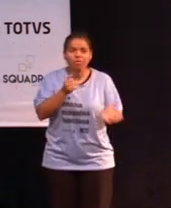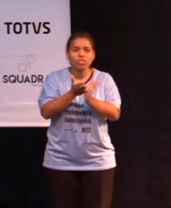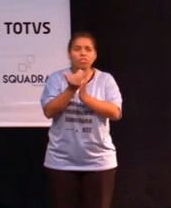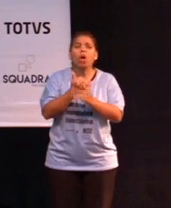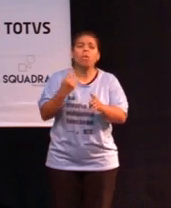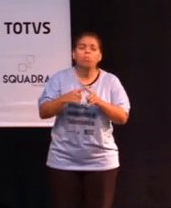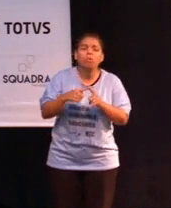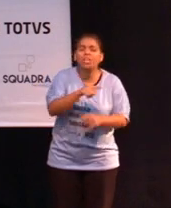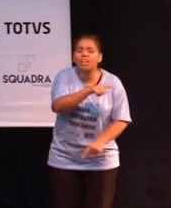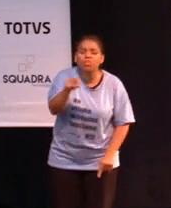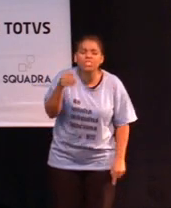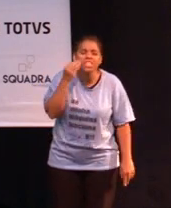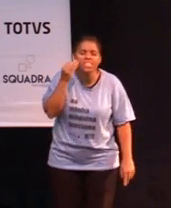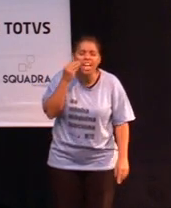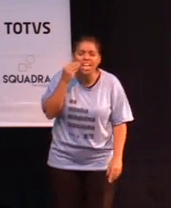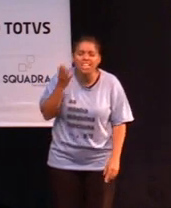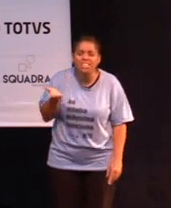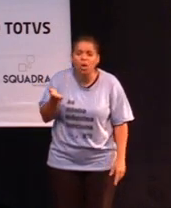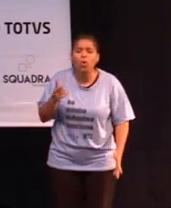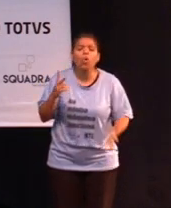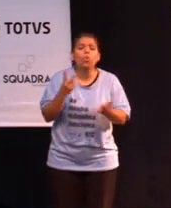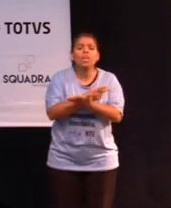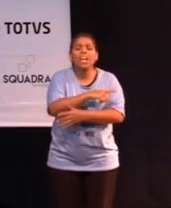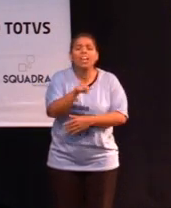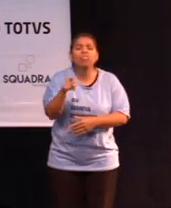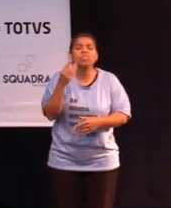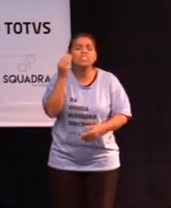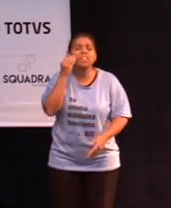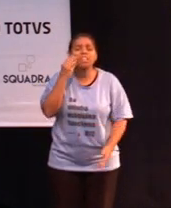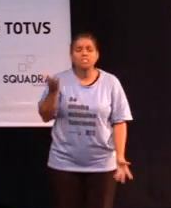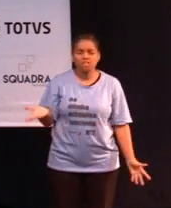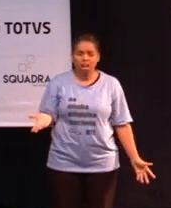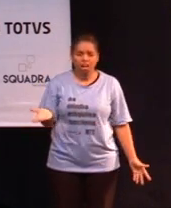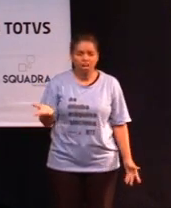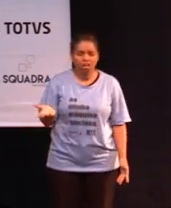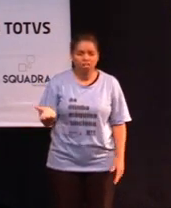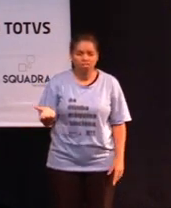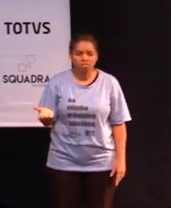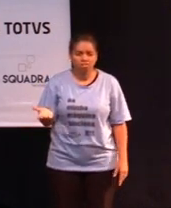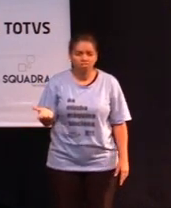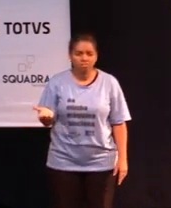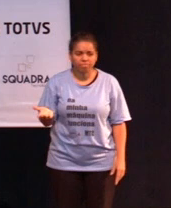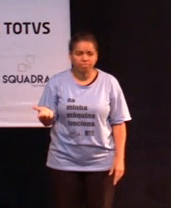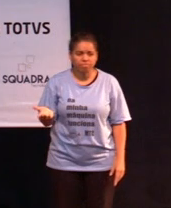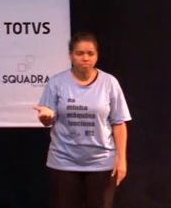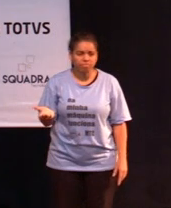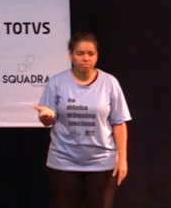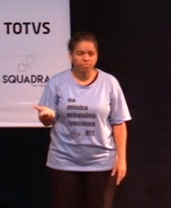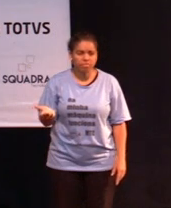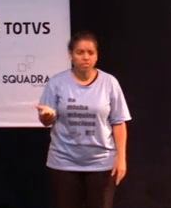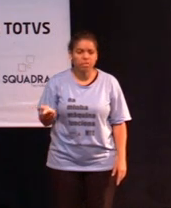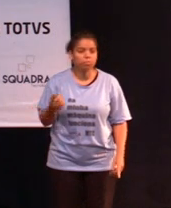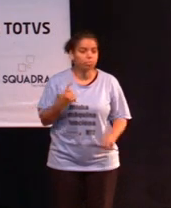que vocês tão qual é o que é que leva você está alguém